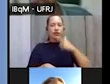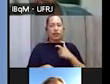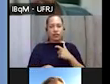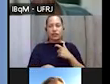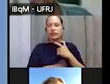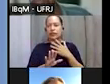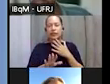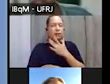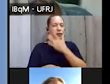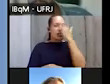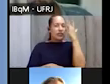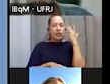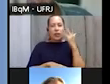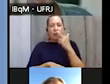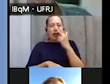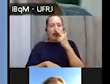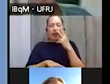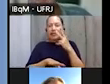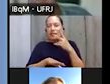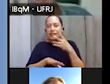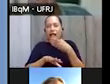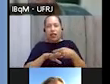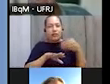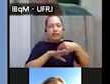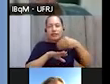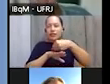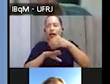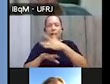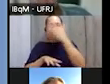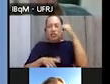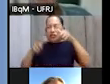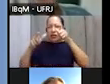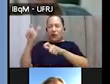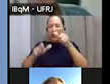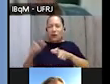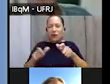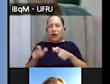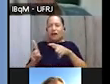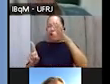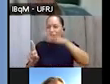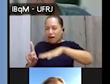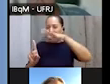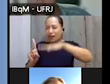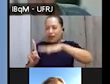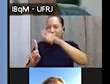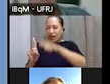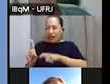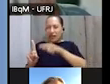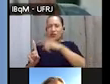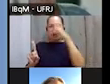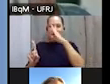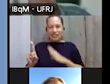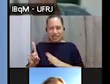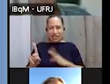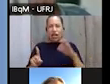mesmo lamber a poeira das botas de um brasileiro. É uma frase que é famosa, né, dele, do diário